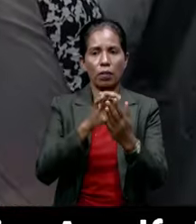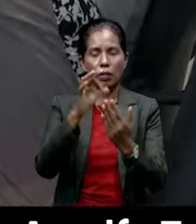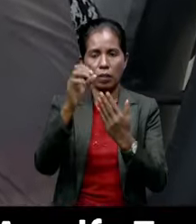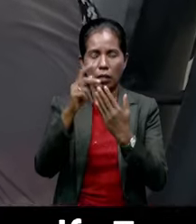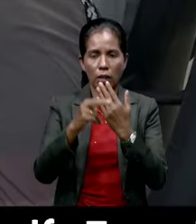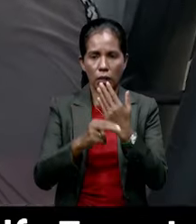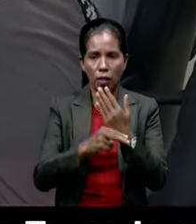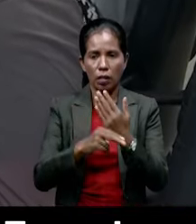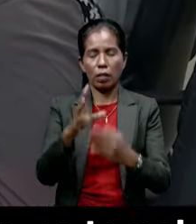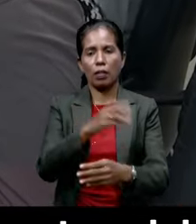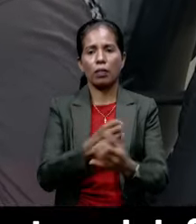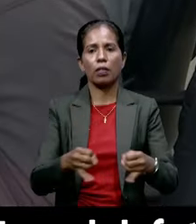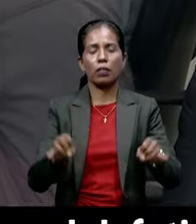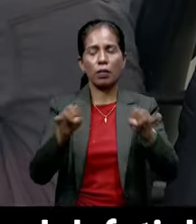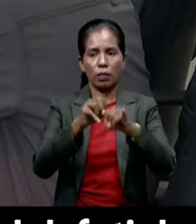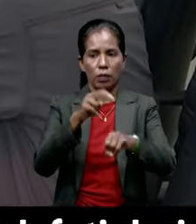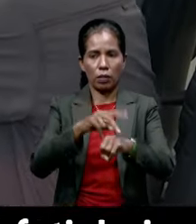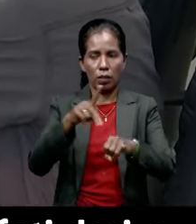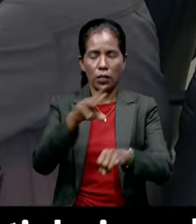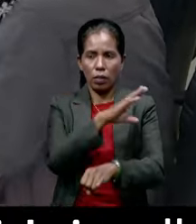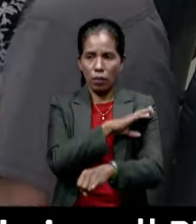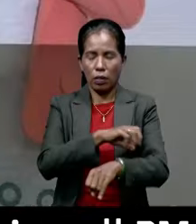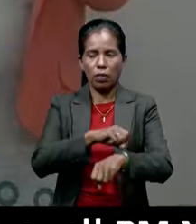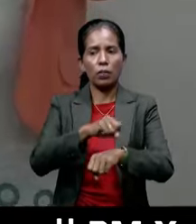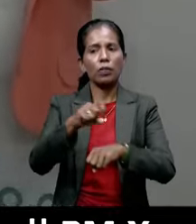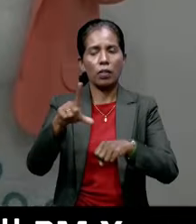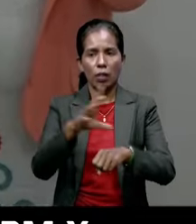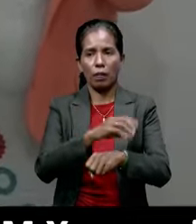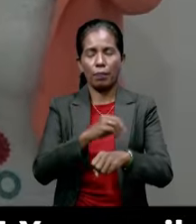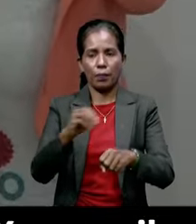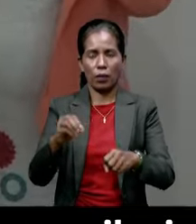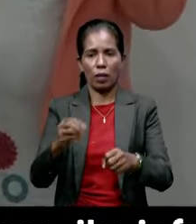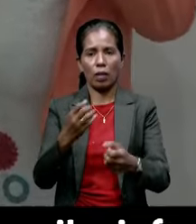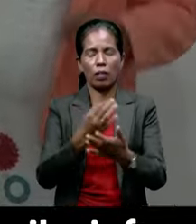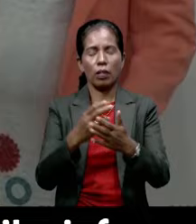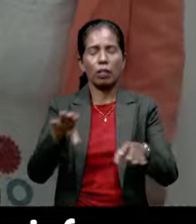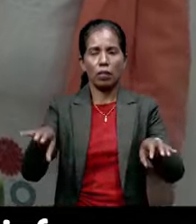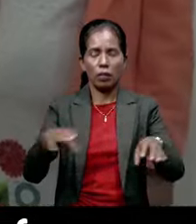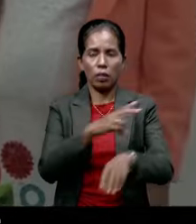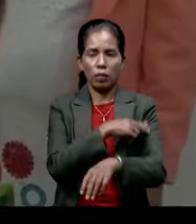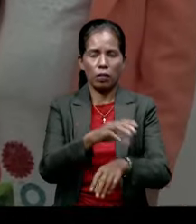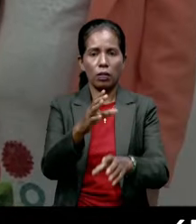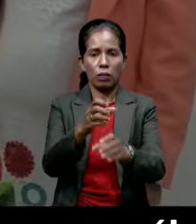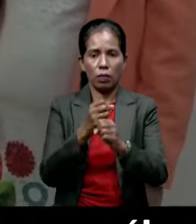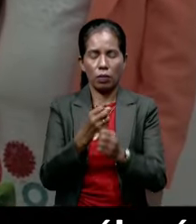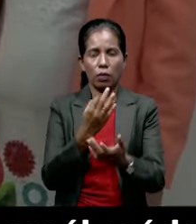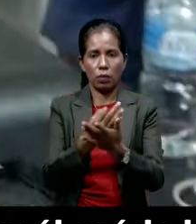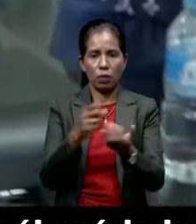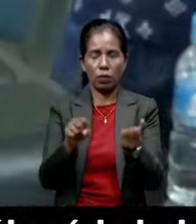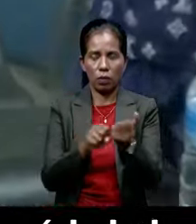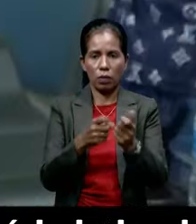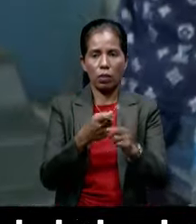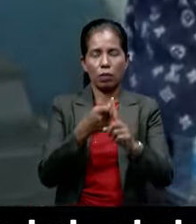maio tinani Instituto Nacional Segurança Social Fundo Reserva Segurança Social recolhe ona contribuição